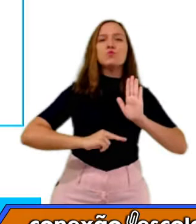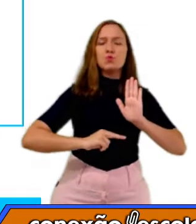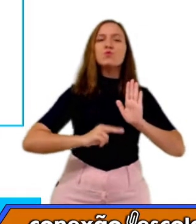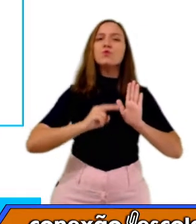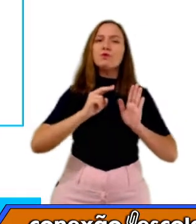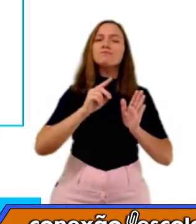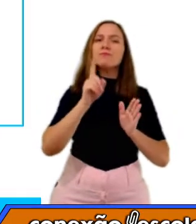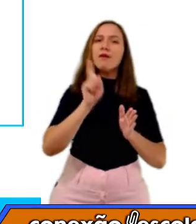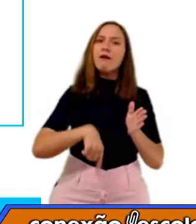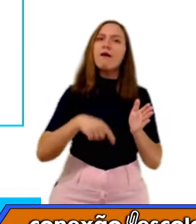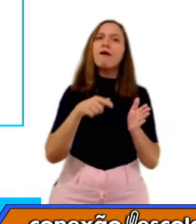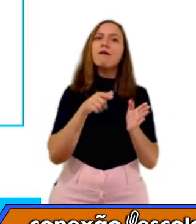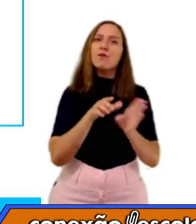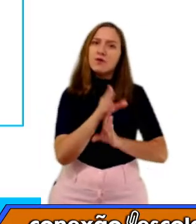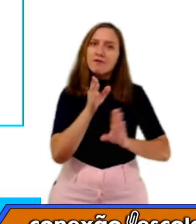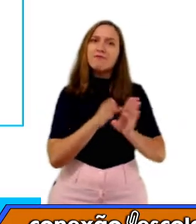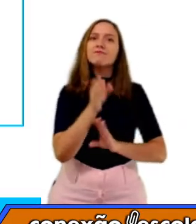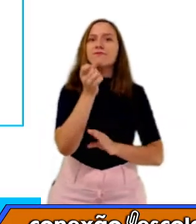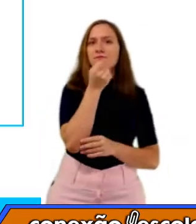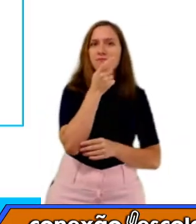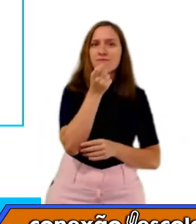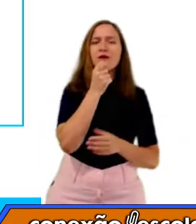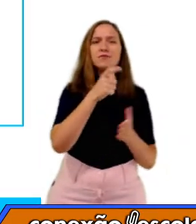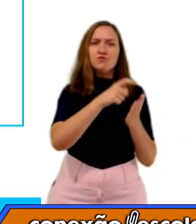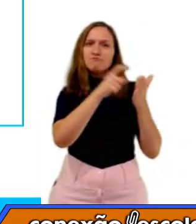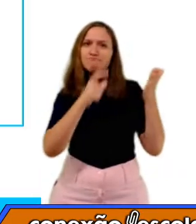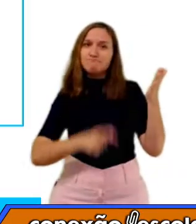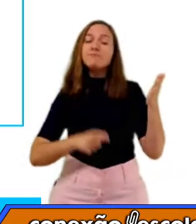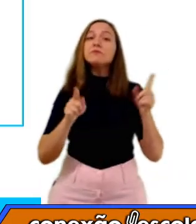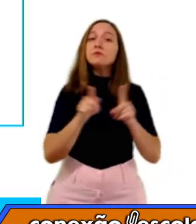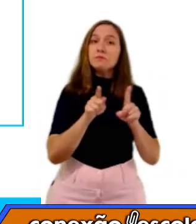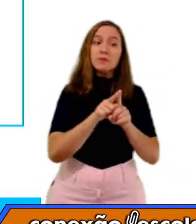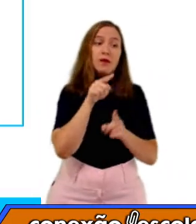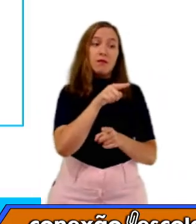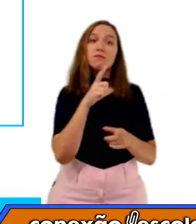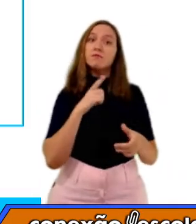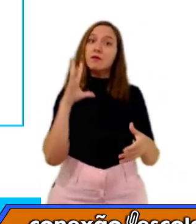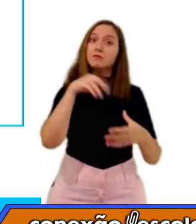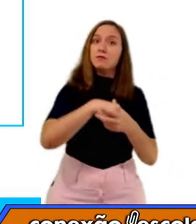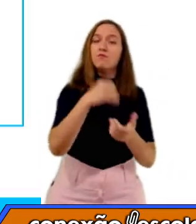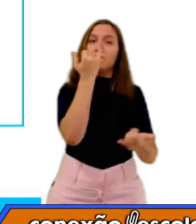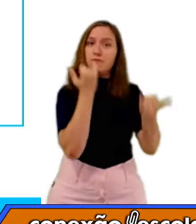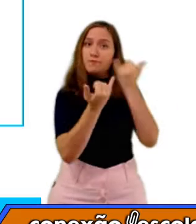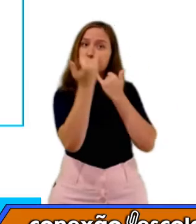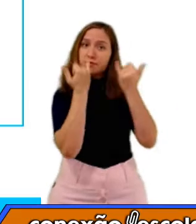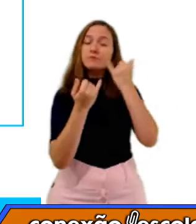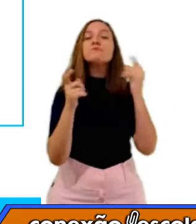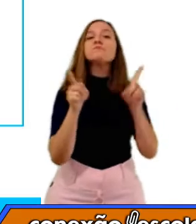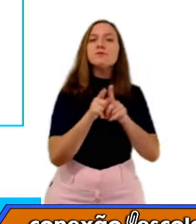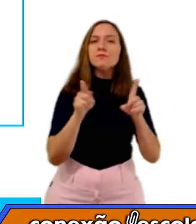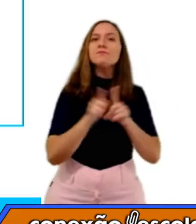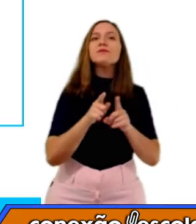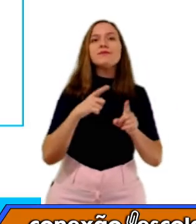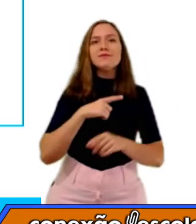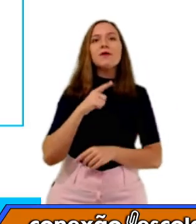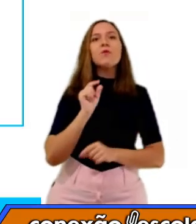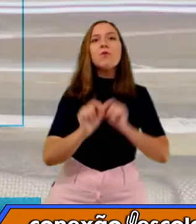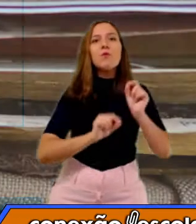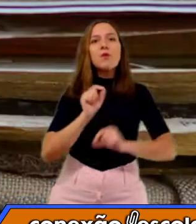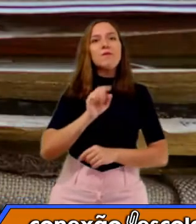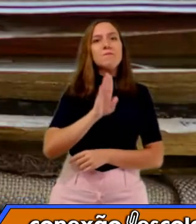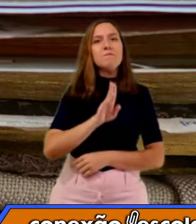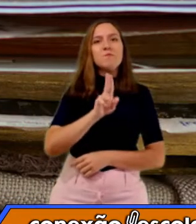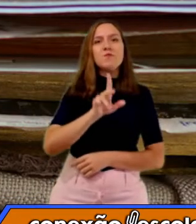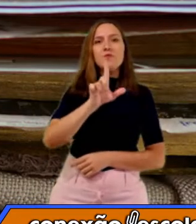é um texto, às vezes, de informação, e dentro dessa caixa nós teremos a bula, que é um